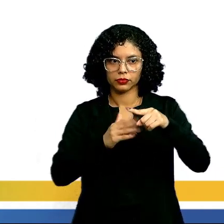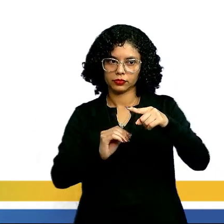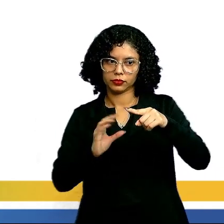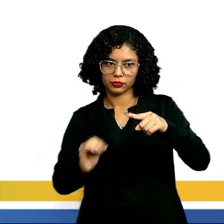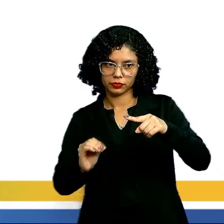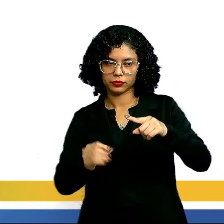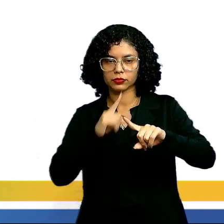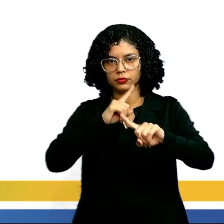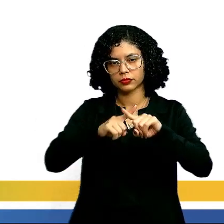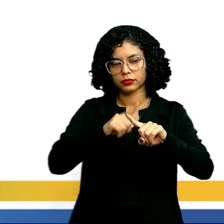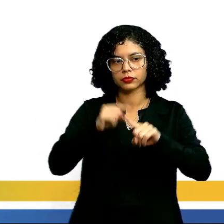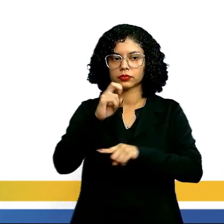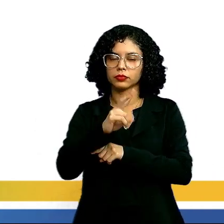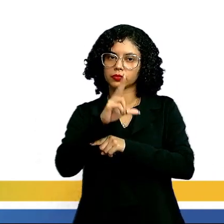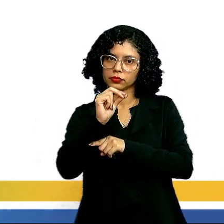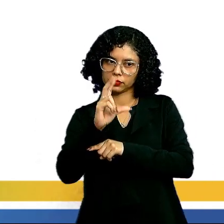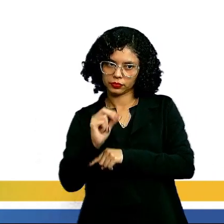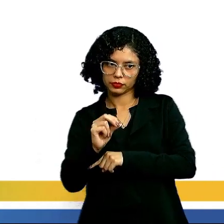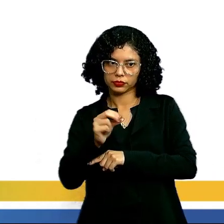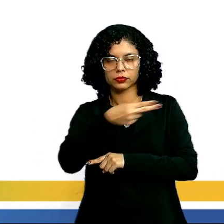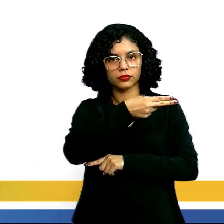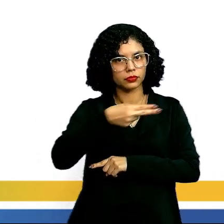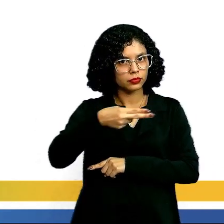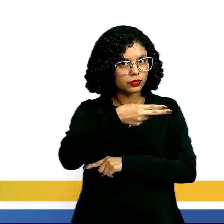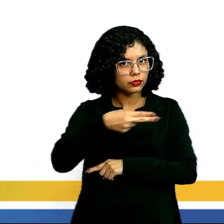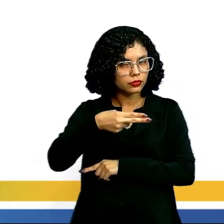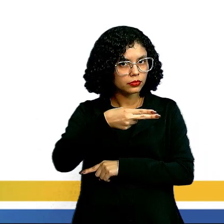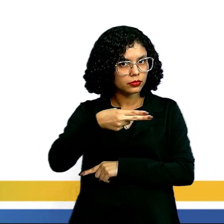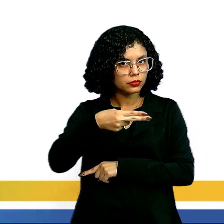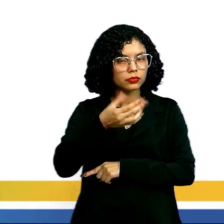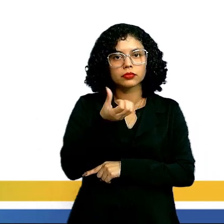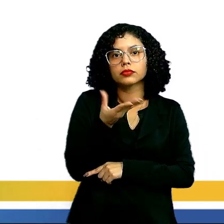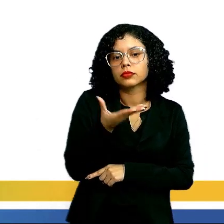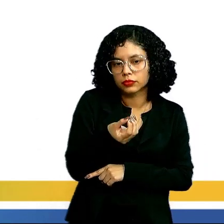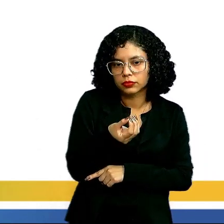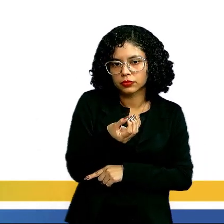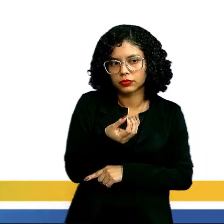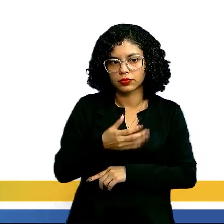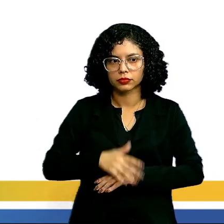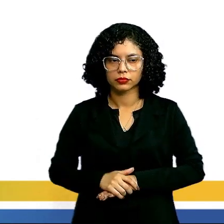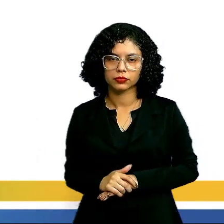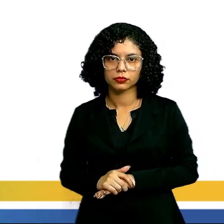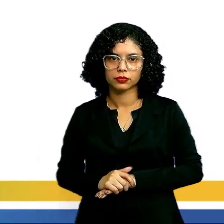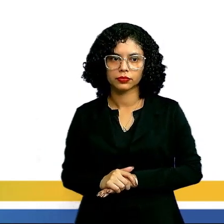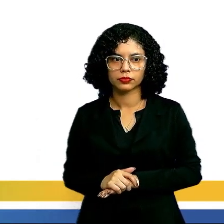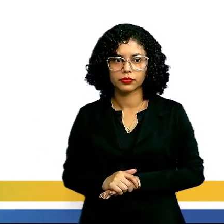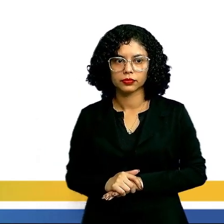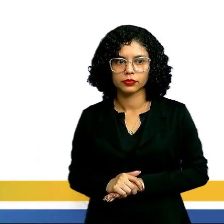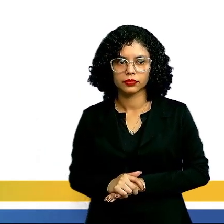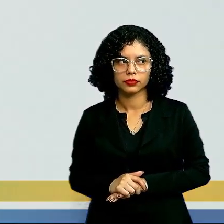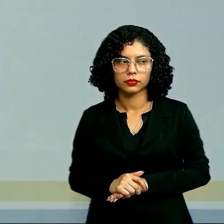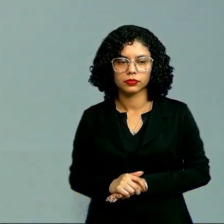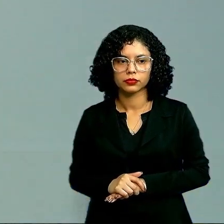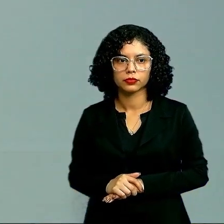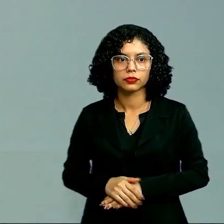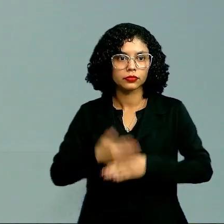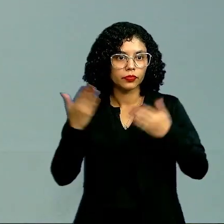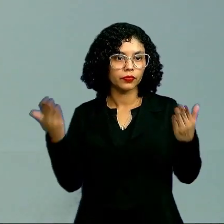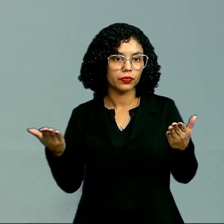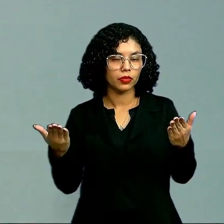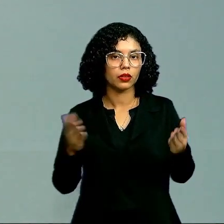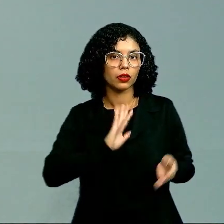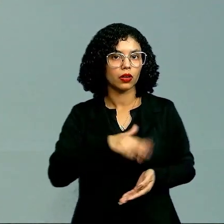12. 12 sobre 100, tá? Vezes 500, que é igual a 60.